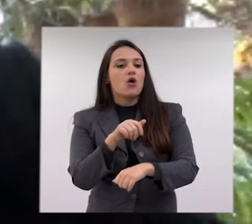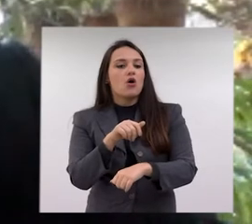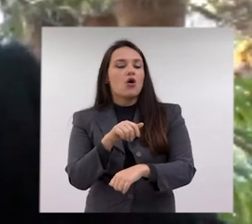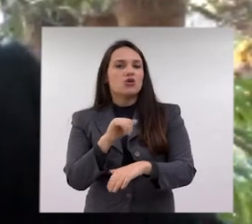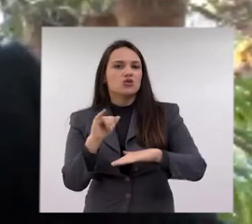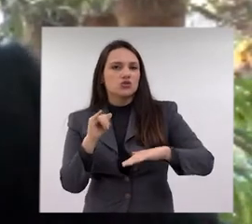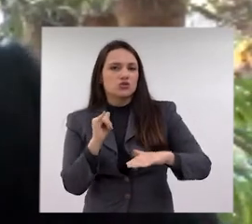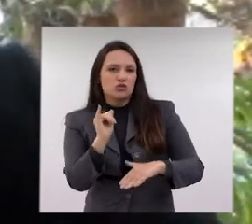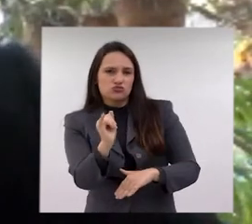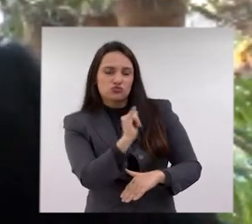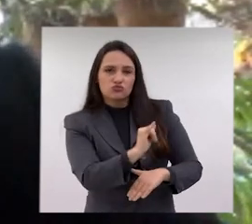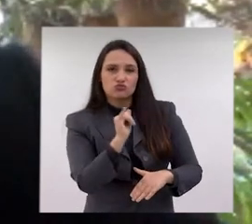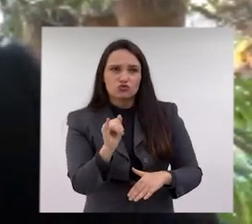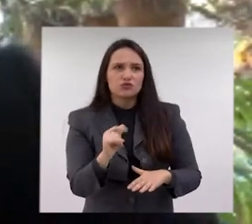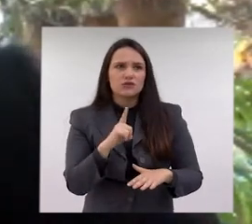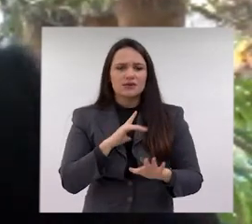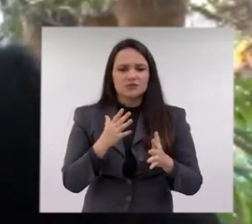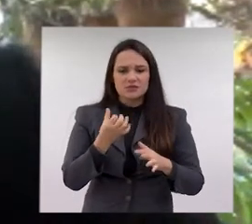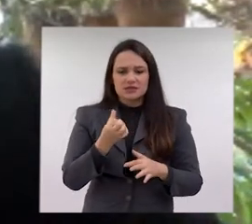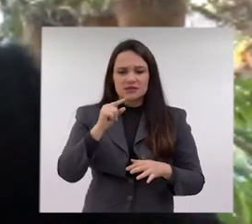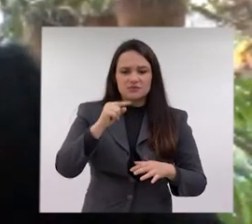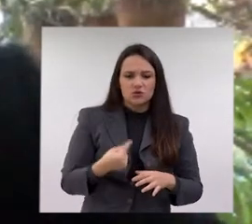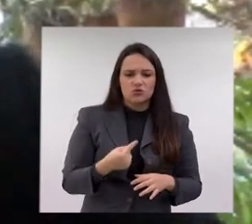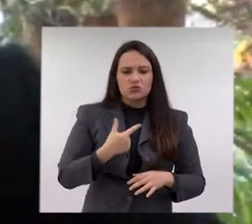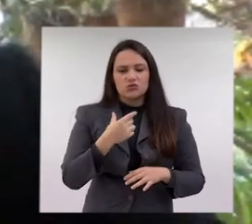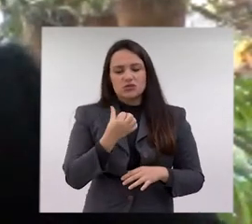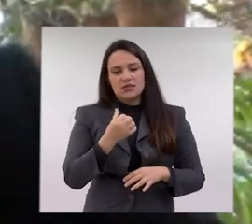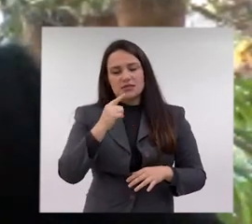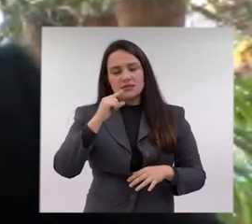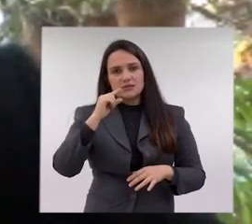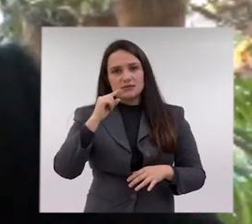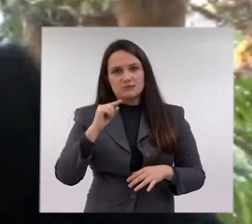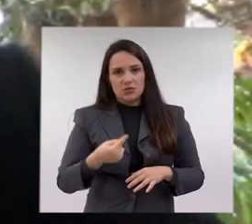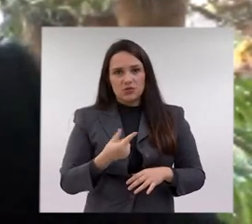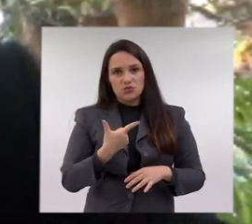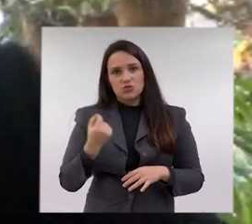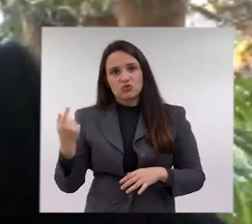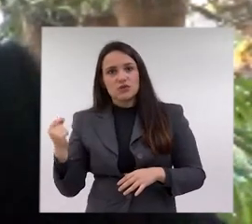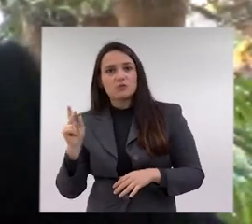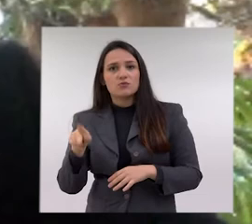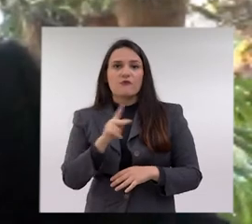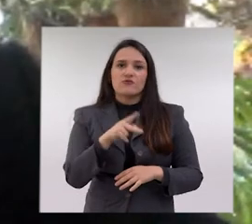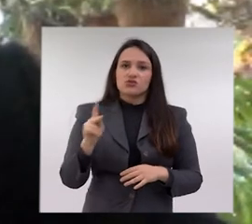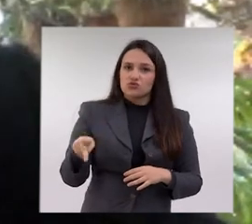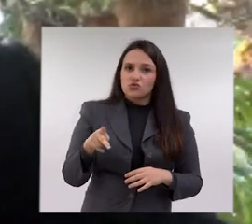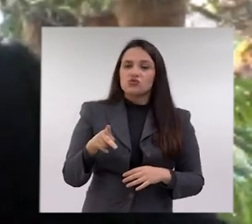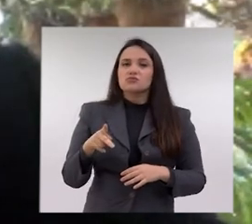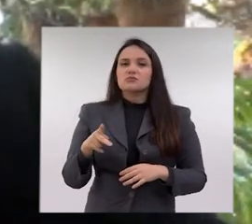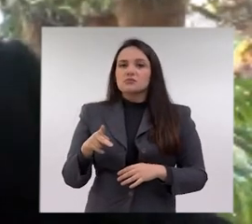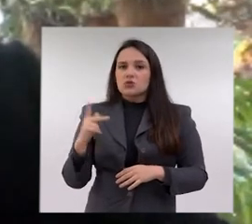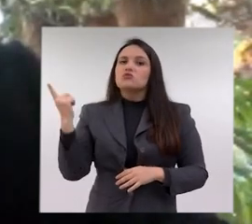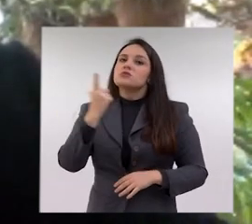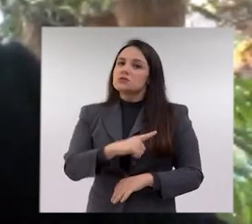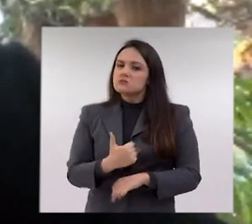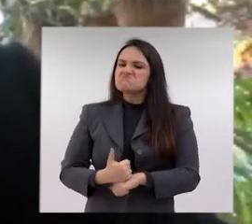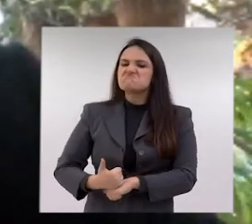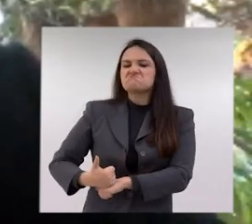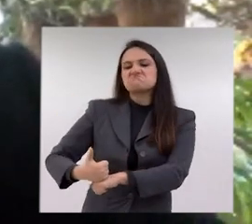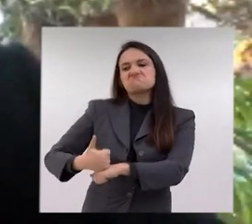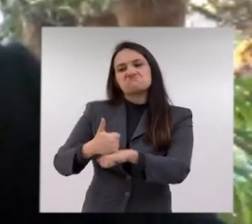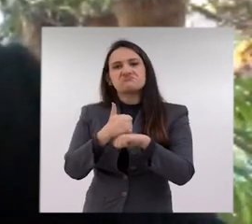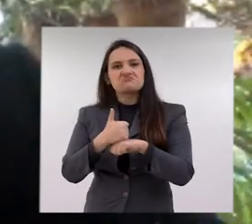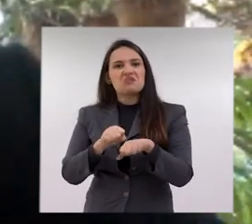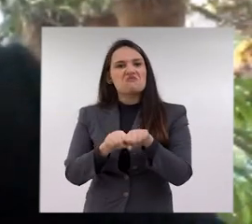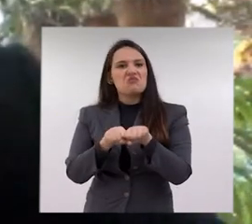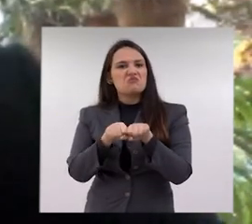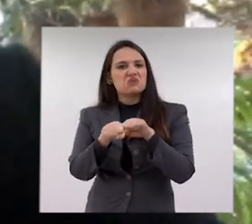estamos incrementando em torno de 6.200, 6.300 professores. E aí eu quero destacar a qualidade da